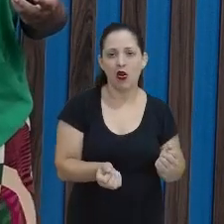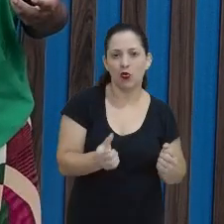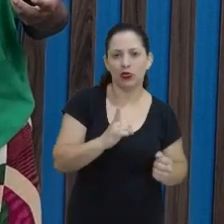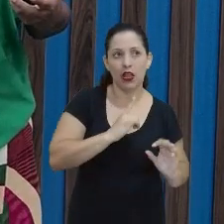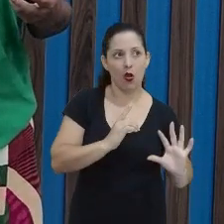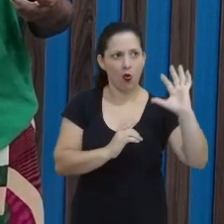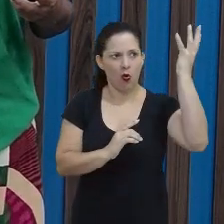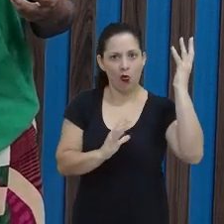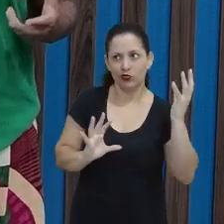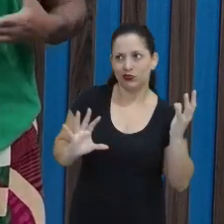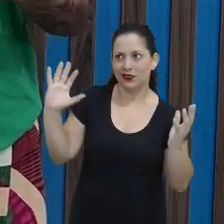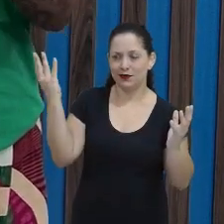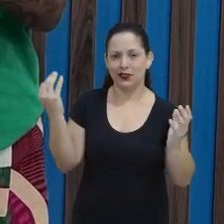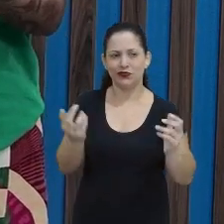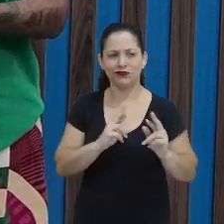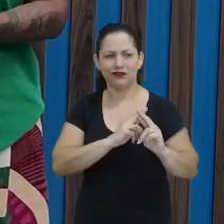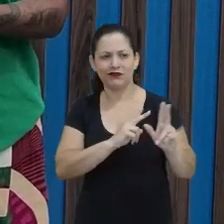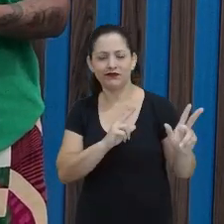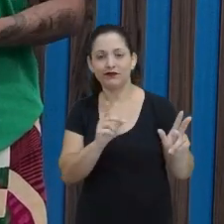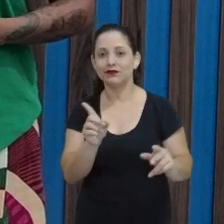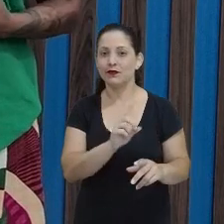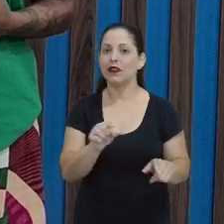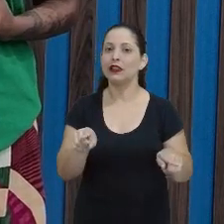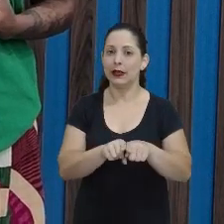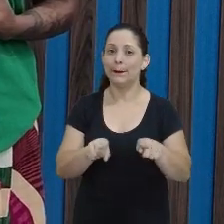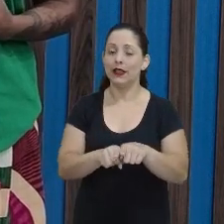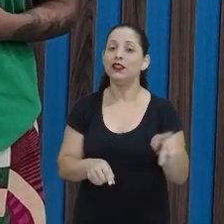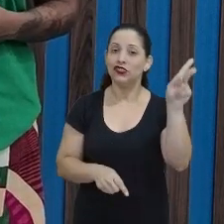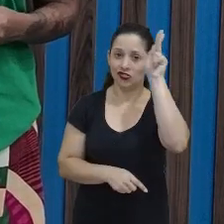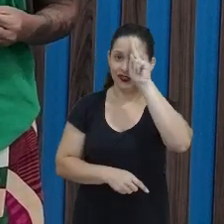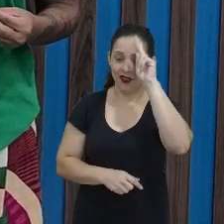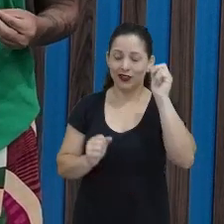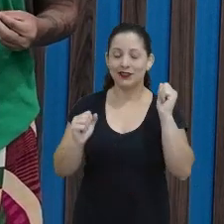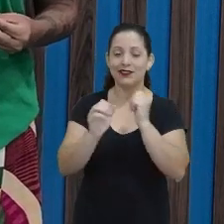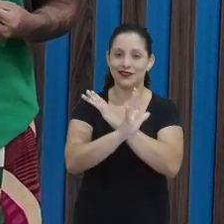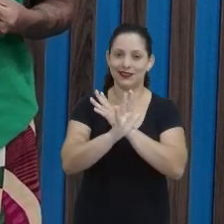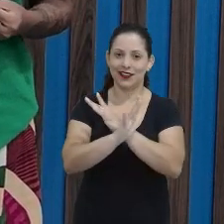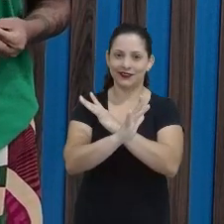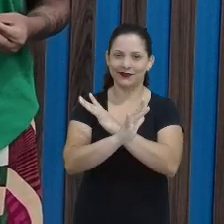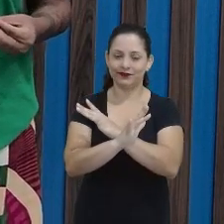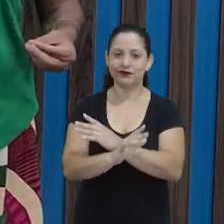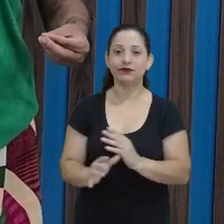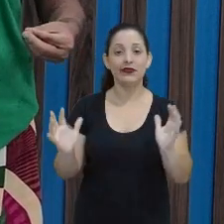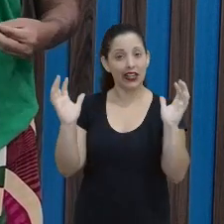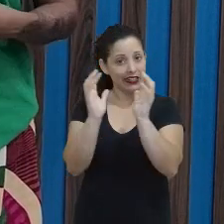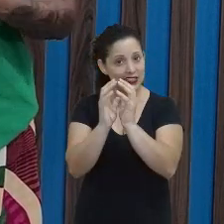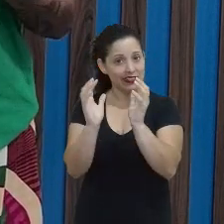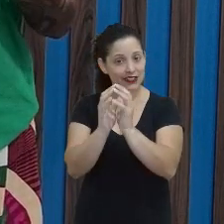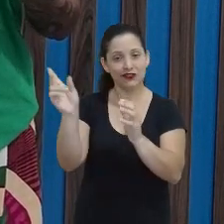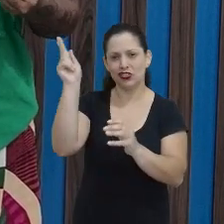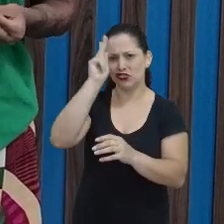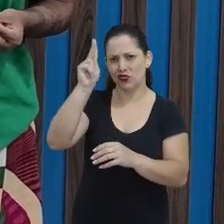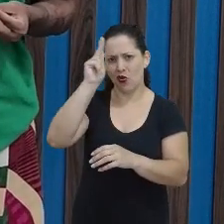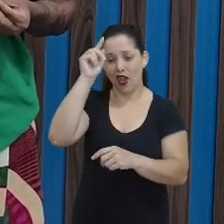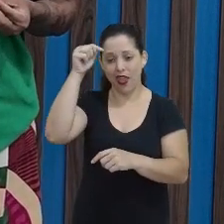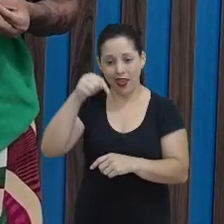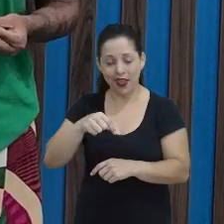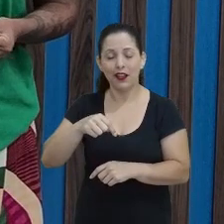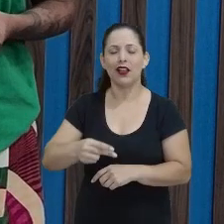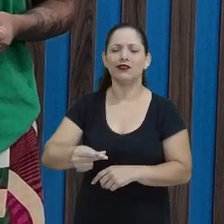eventos. Também a história da cidade é dessa forma. Recife é uma cidade histórica, uma das cidades mais antigas do